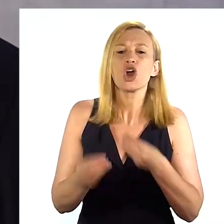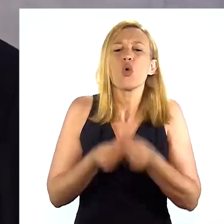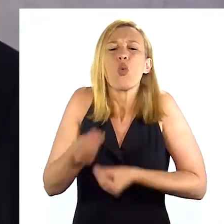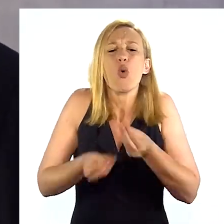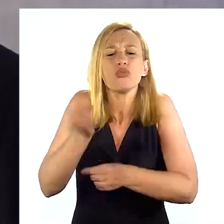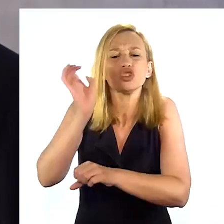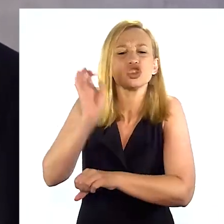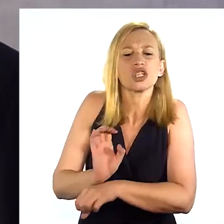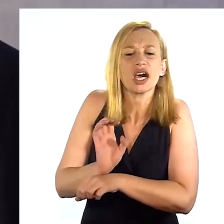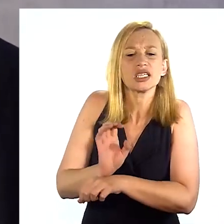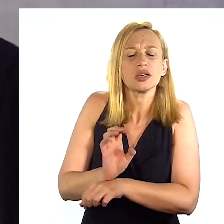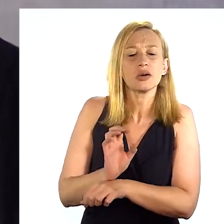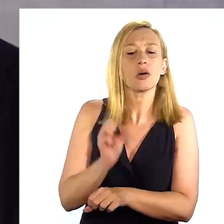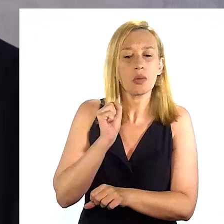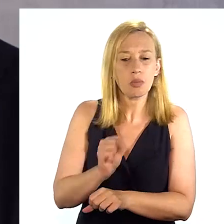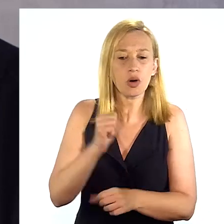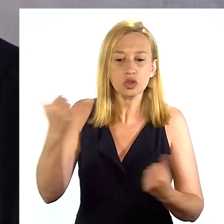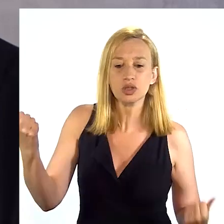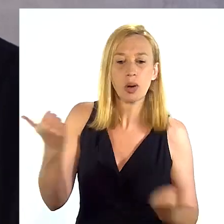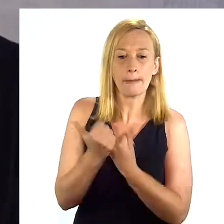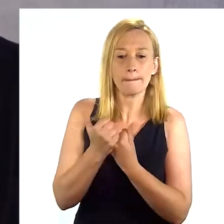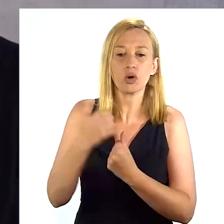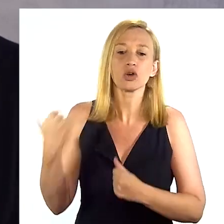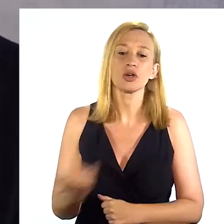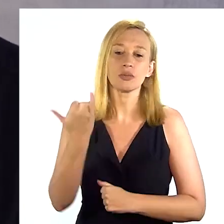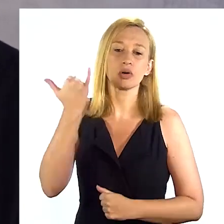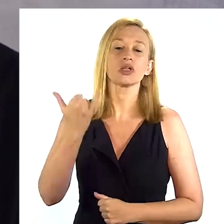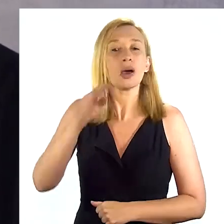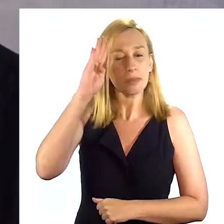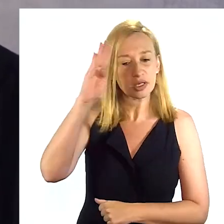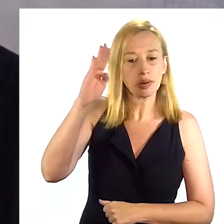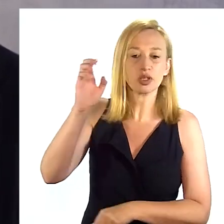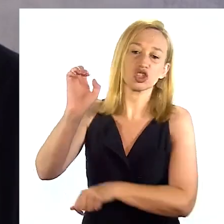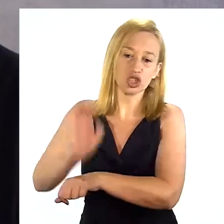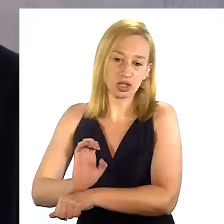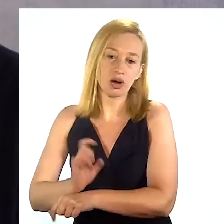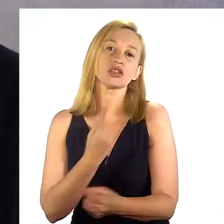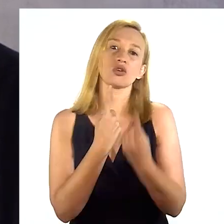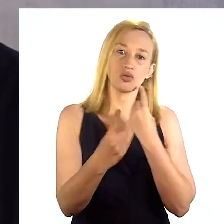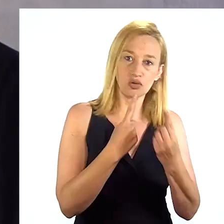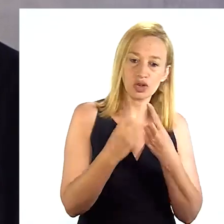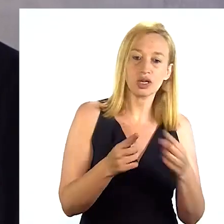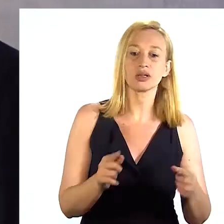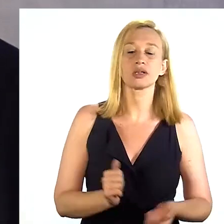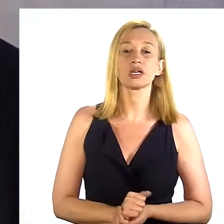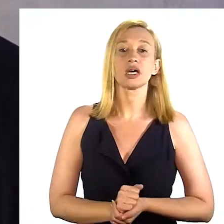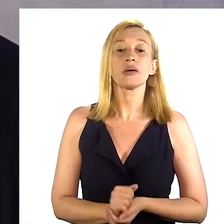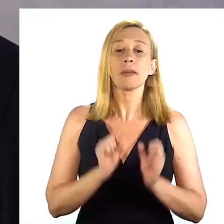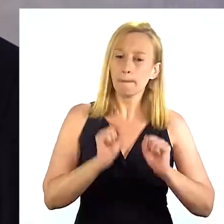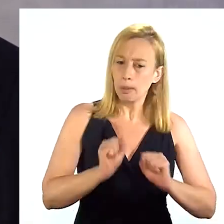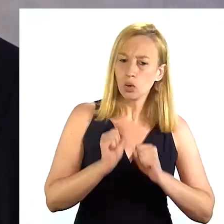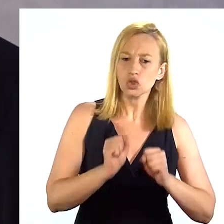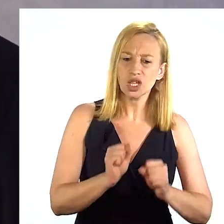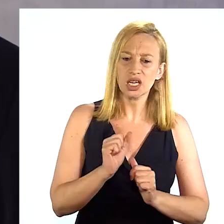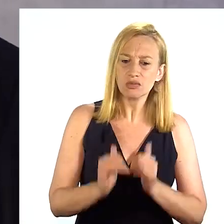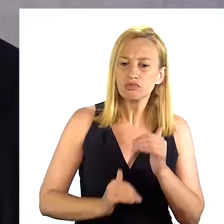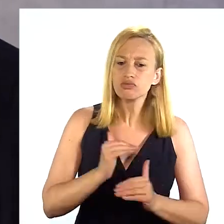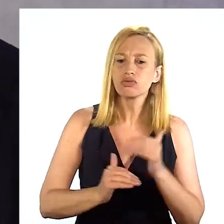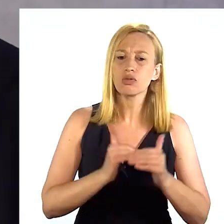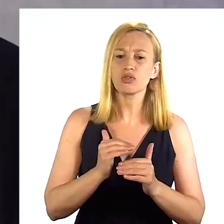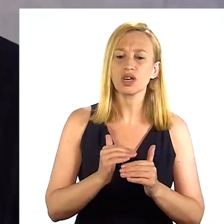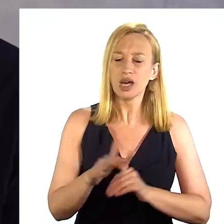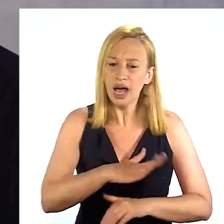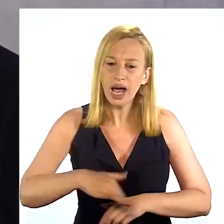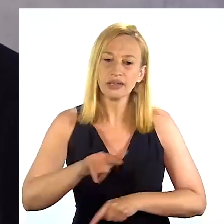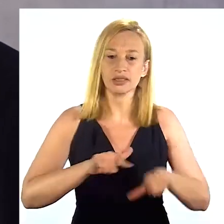como o Estado pode ser um ator importante aí, principalmente nas concessões estaduais, né, das rodovias estaduais, para poder